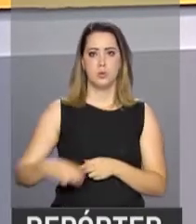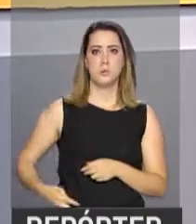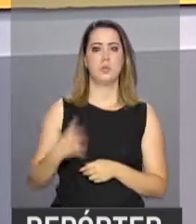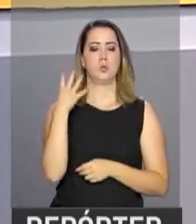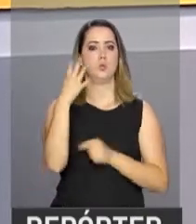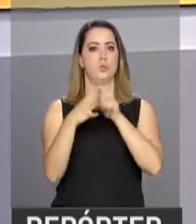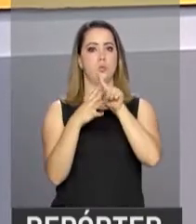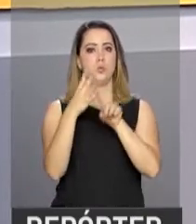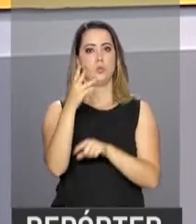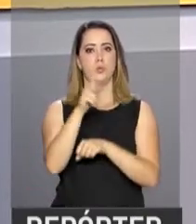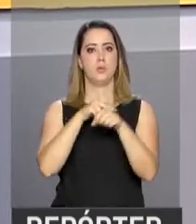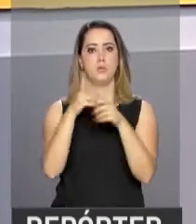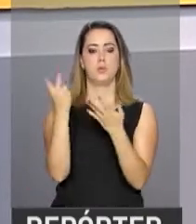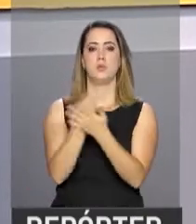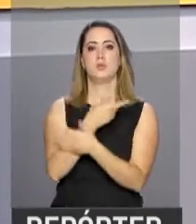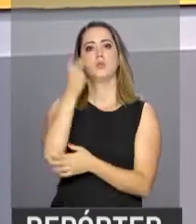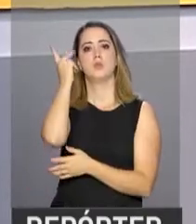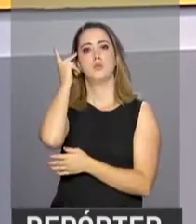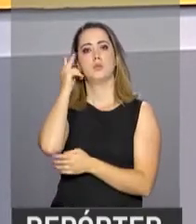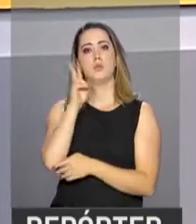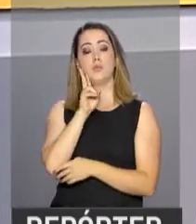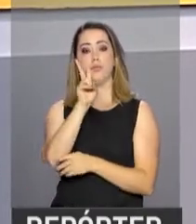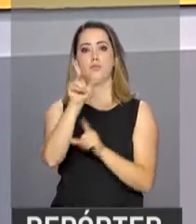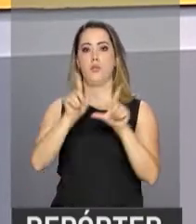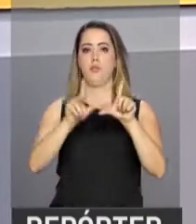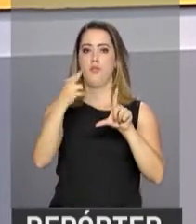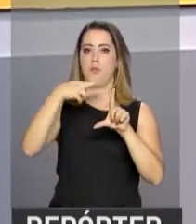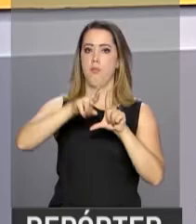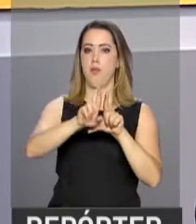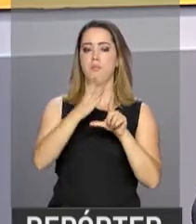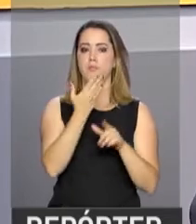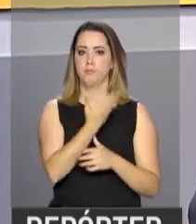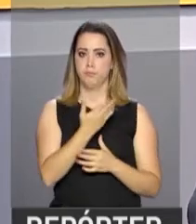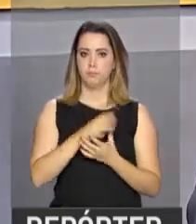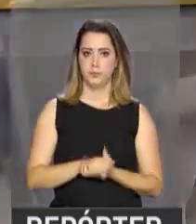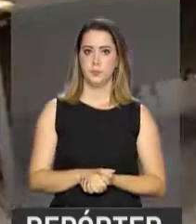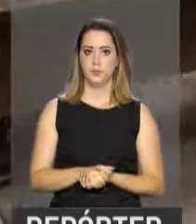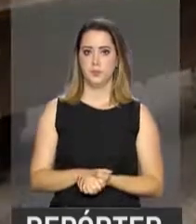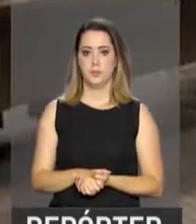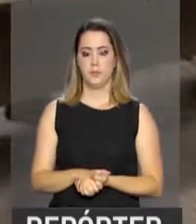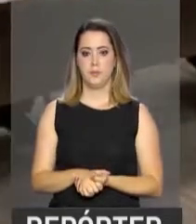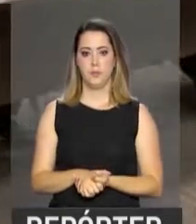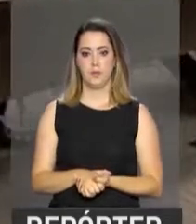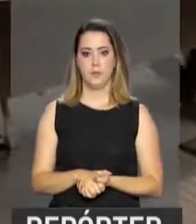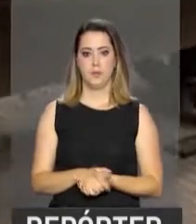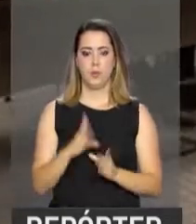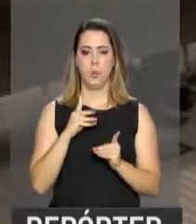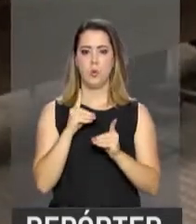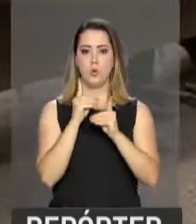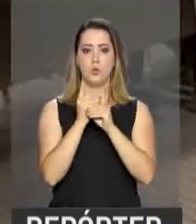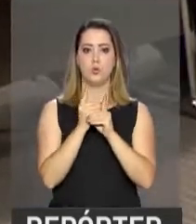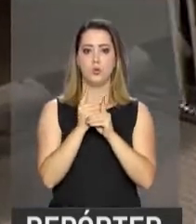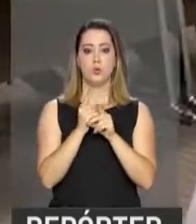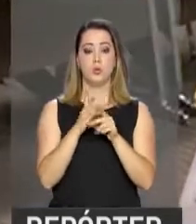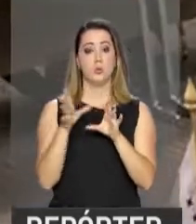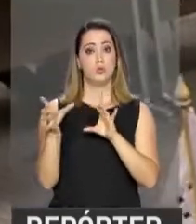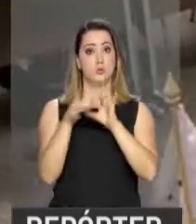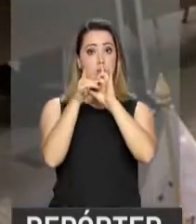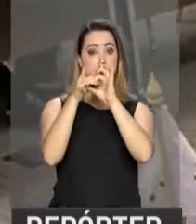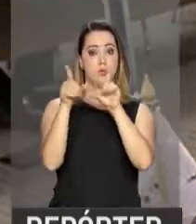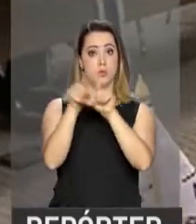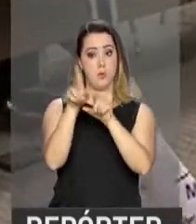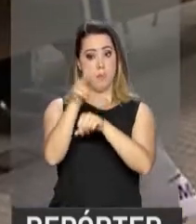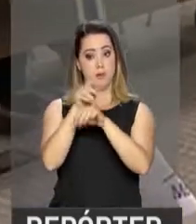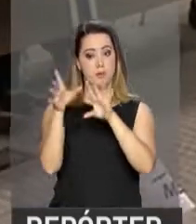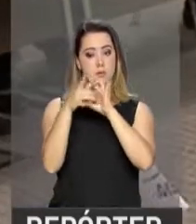países foi realizado em são paulo e acompanhado pela tv nbr o encontro entre parceiros em busca